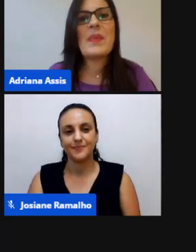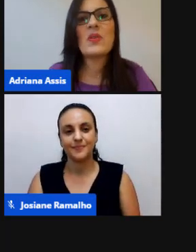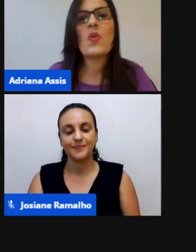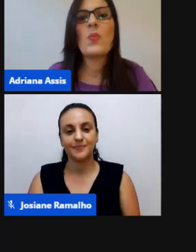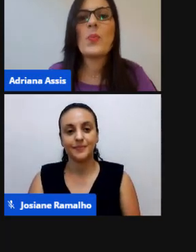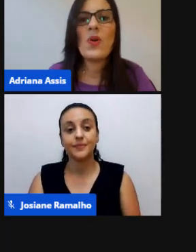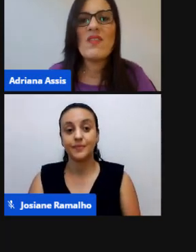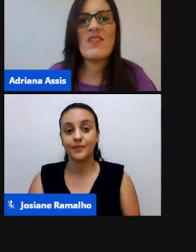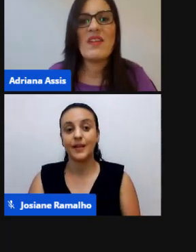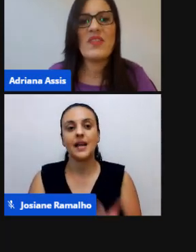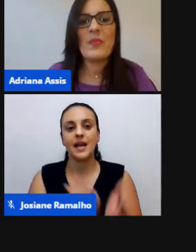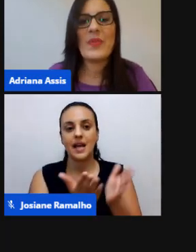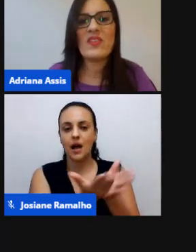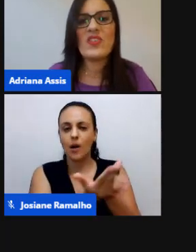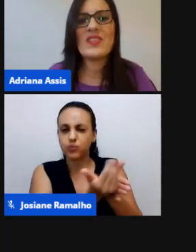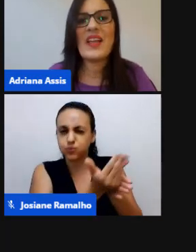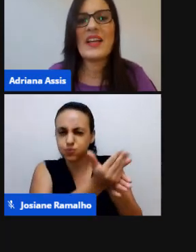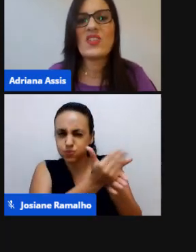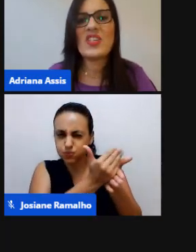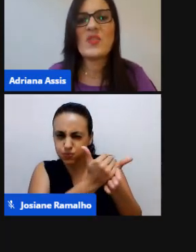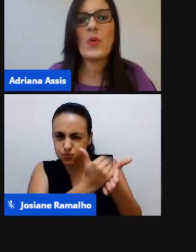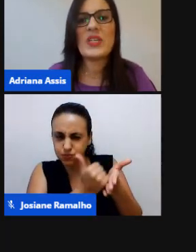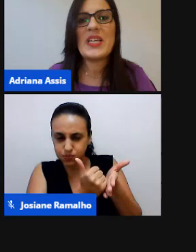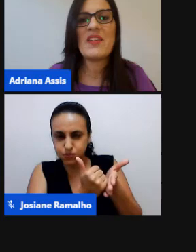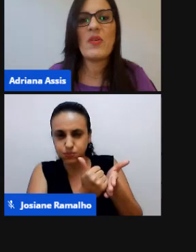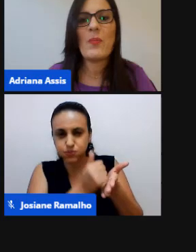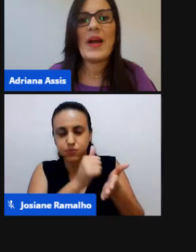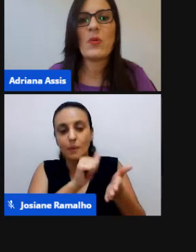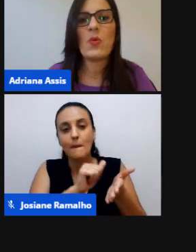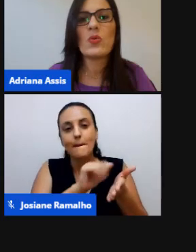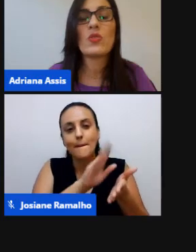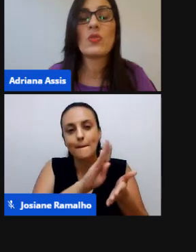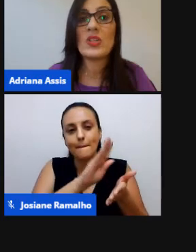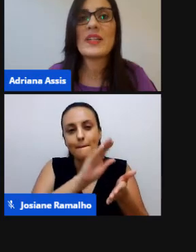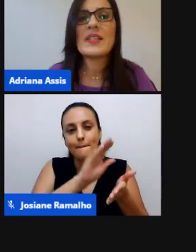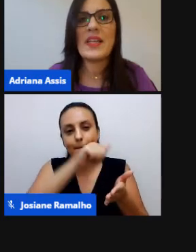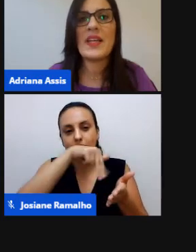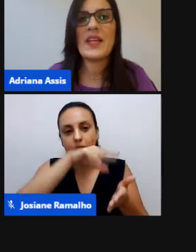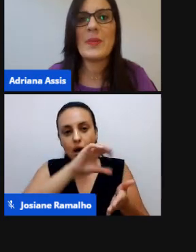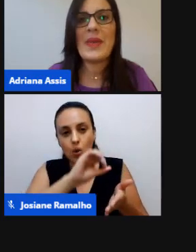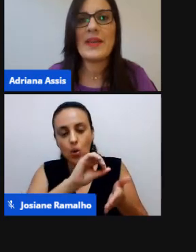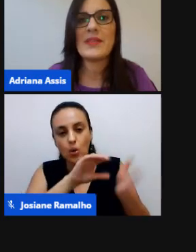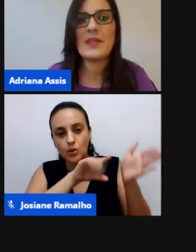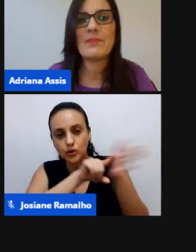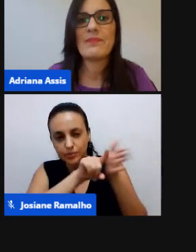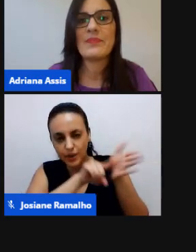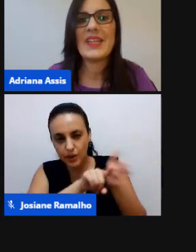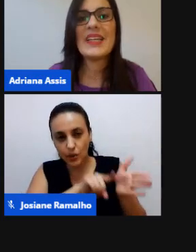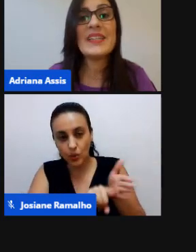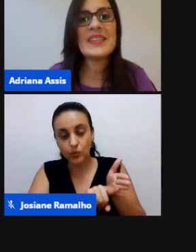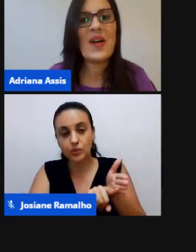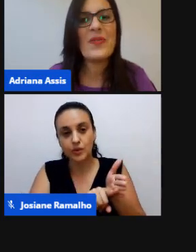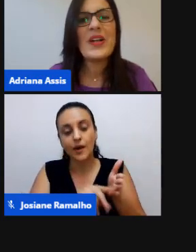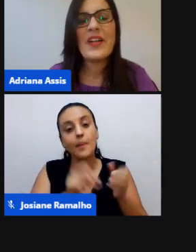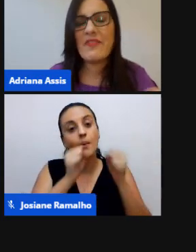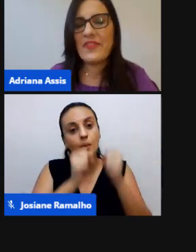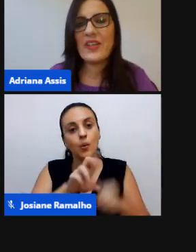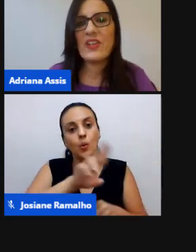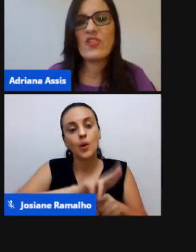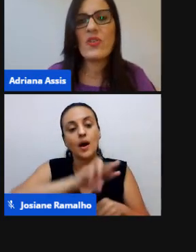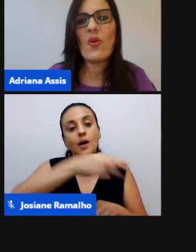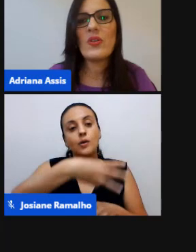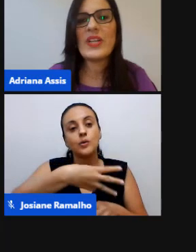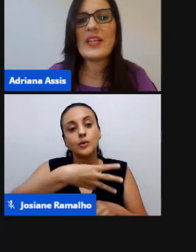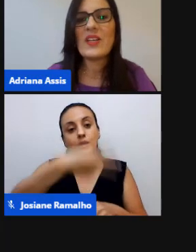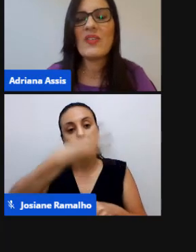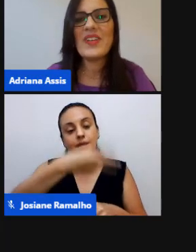Esse banco provavelmente estará disponível para o uso no terceiro bimestre. Então,